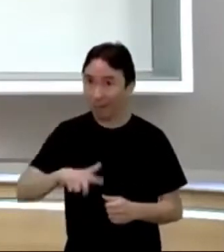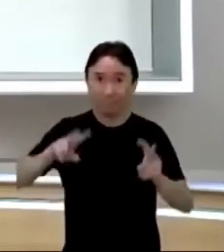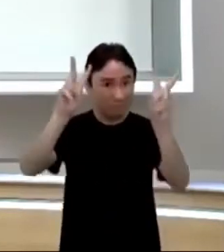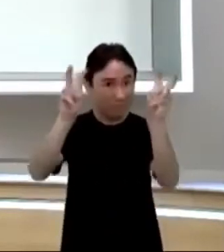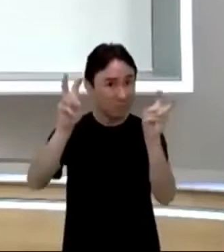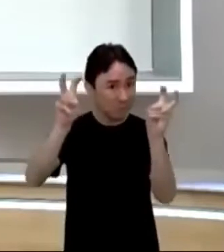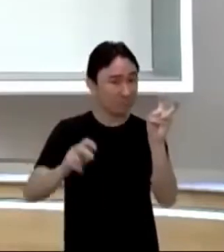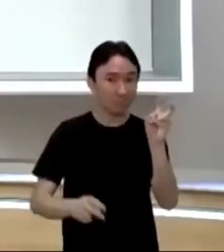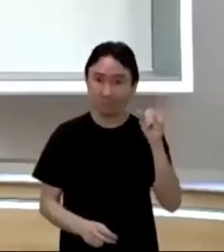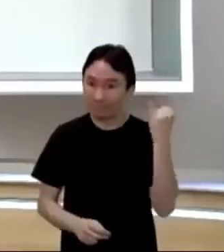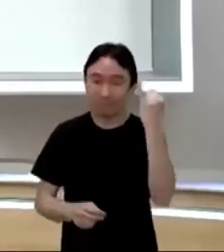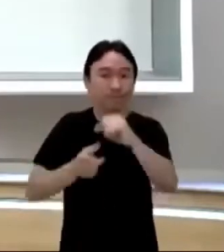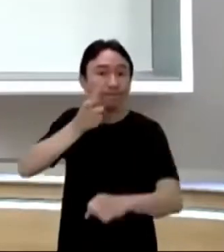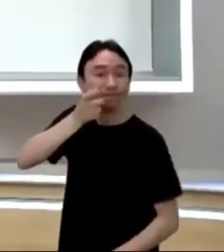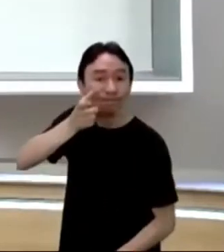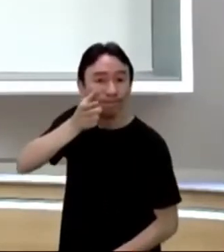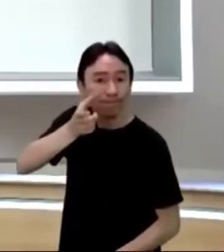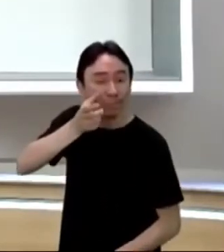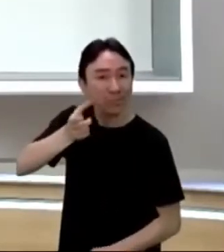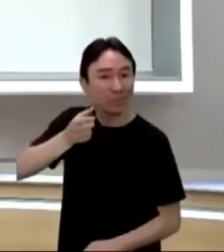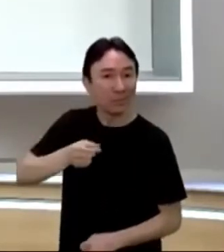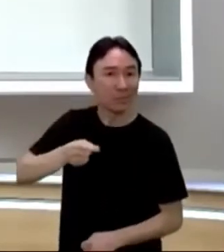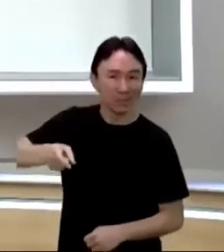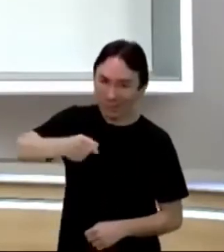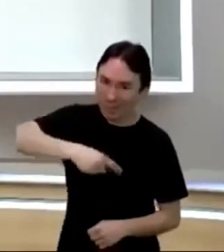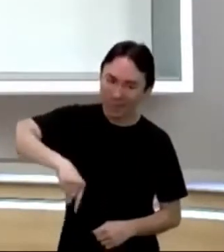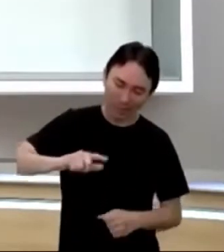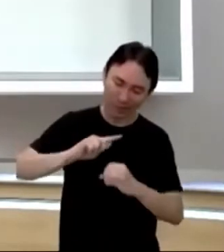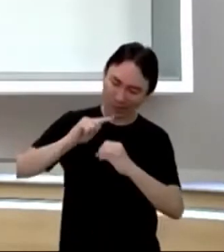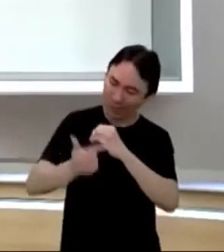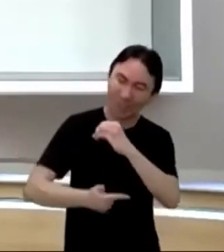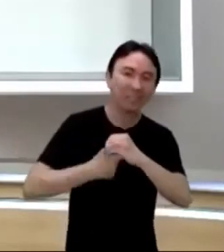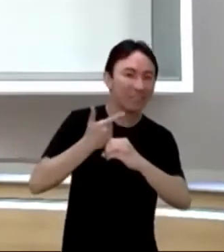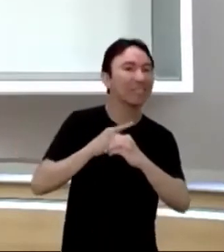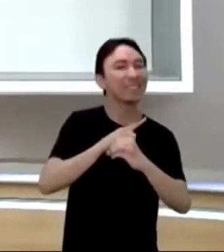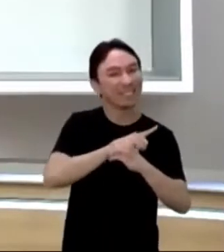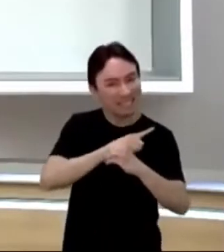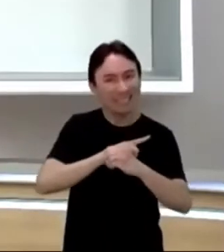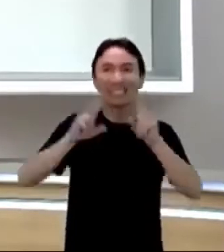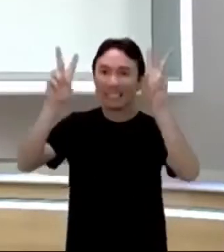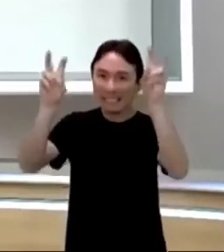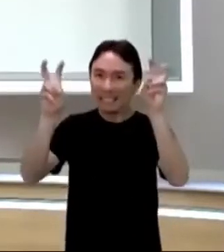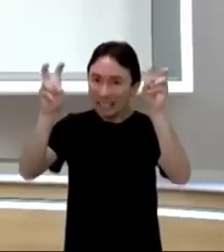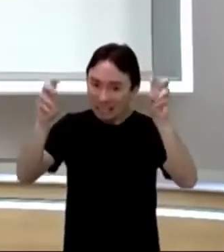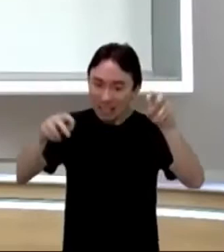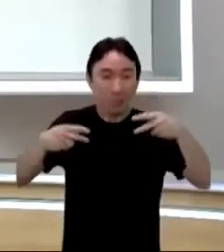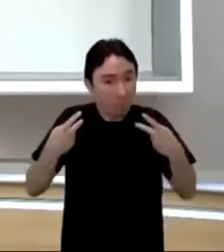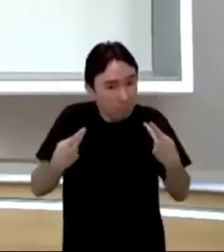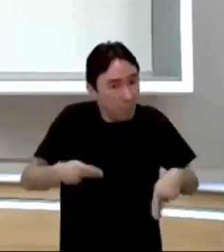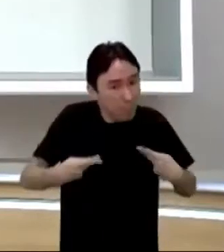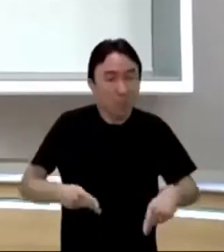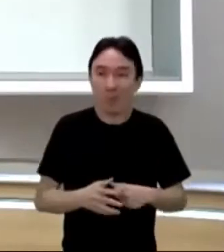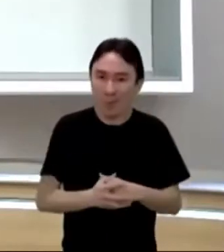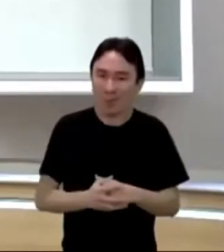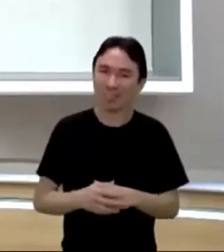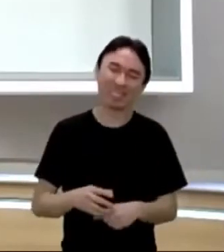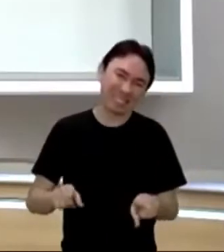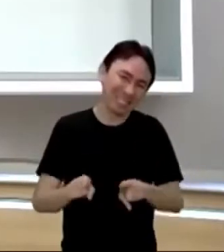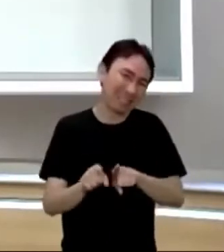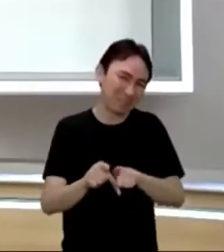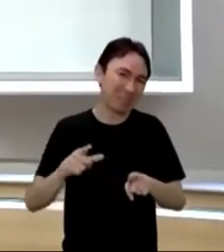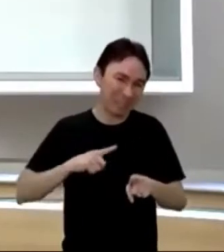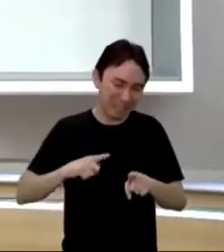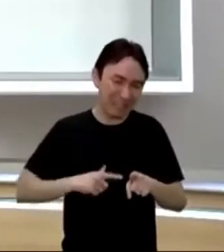atual, né? Geografia aí traz sempre aí os temas atualizados, tema aí que cai bastante aí nos